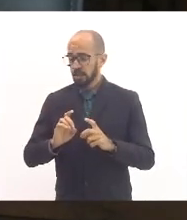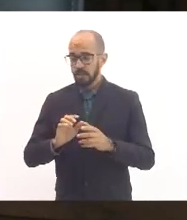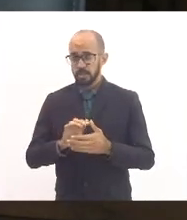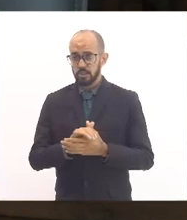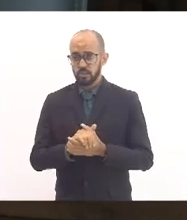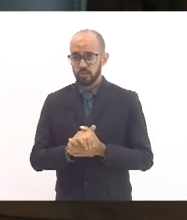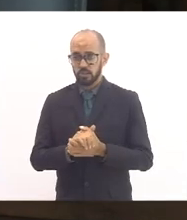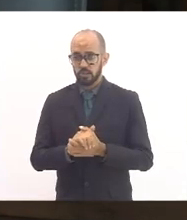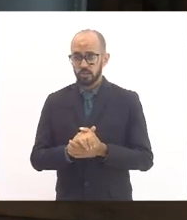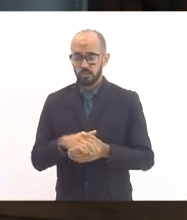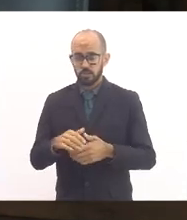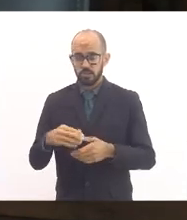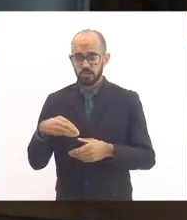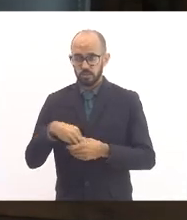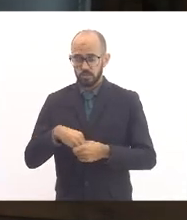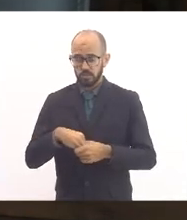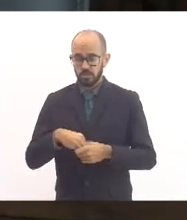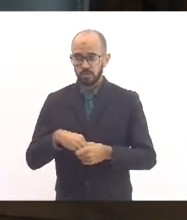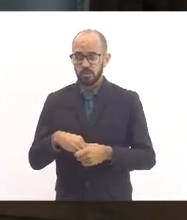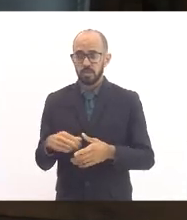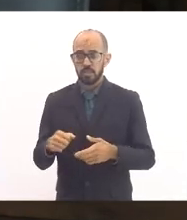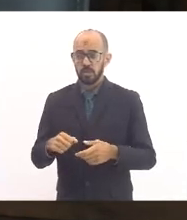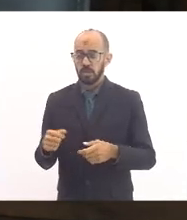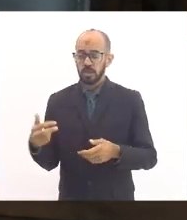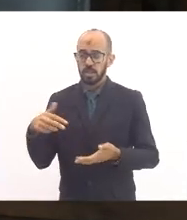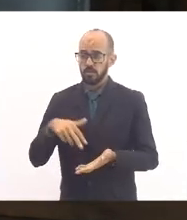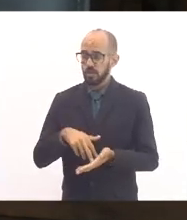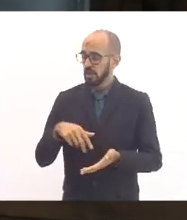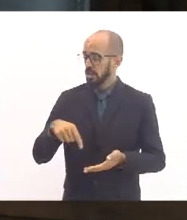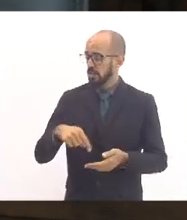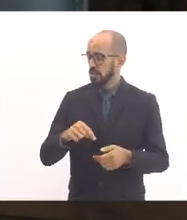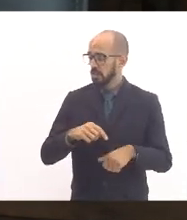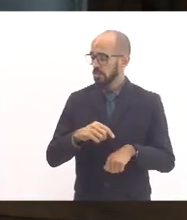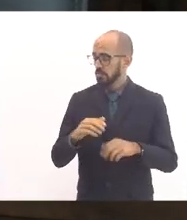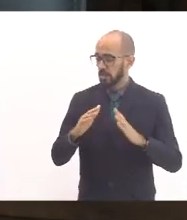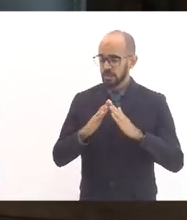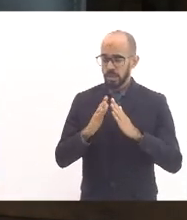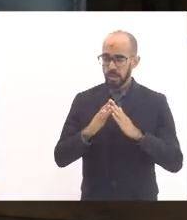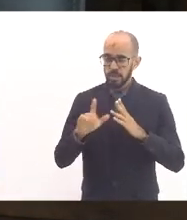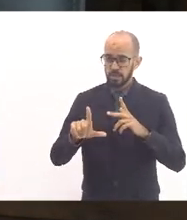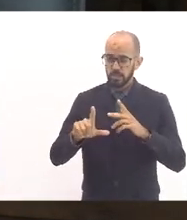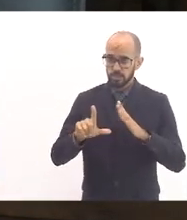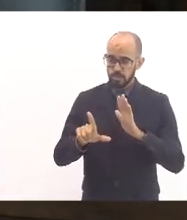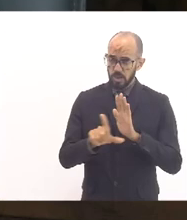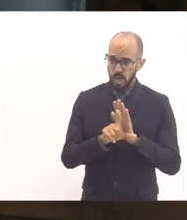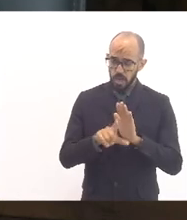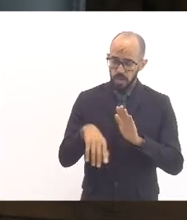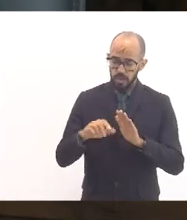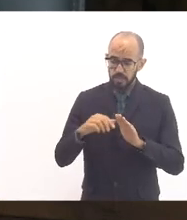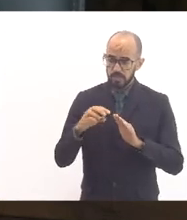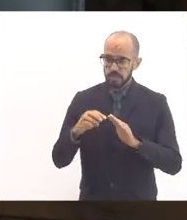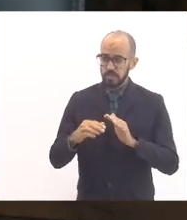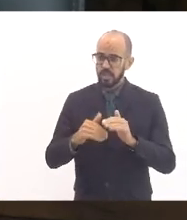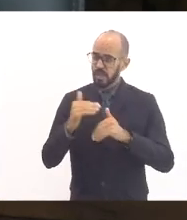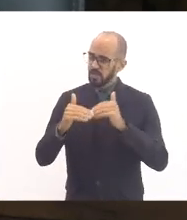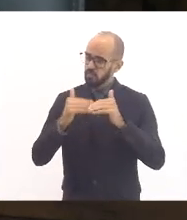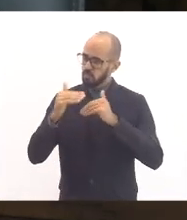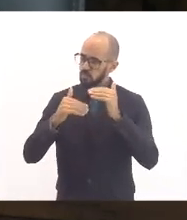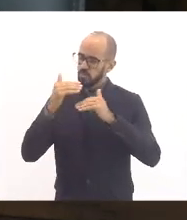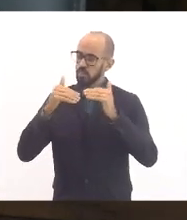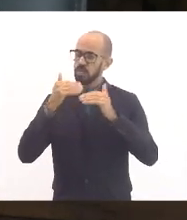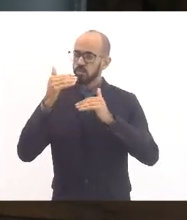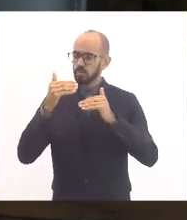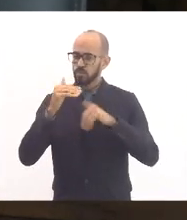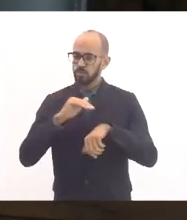e que ele venha para a para essa casa Legislativa o mais amadurecido mais amadurecido no